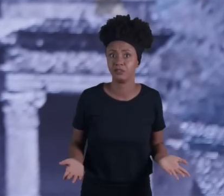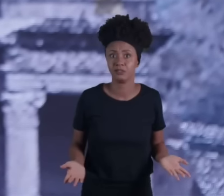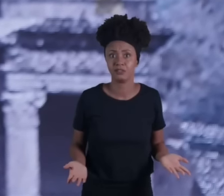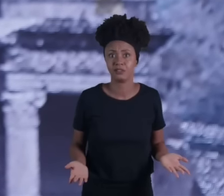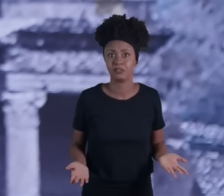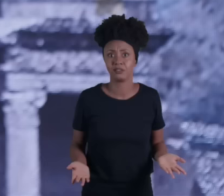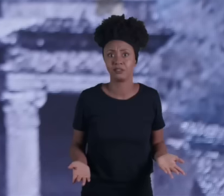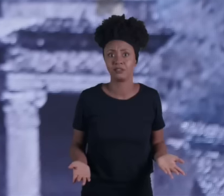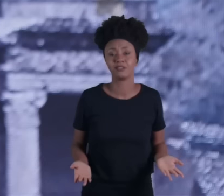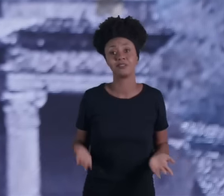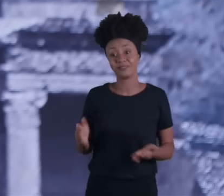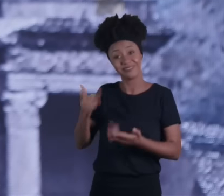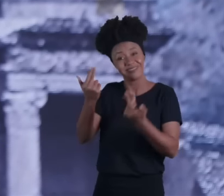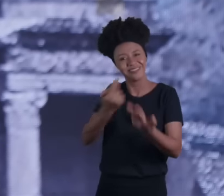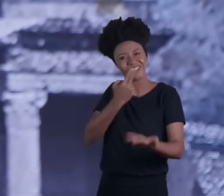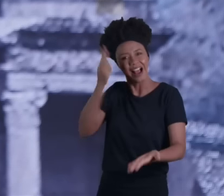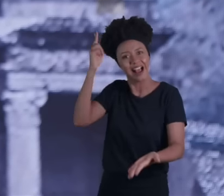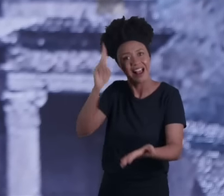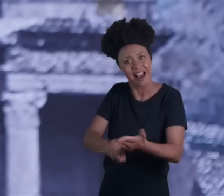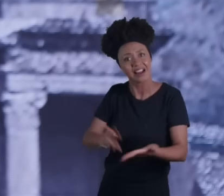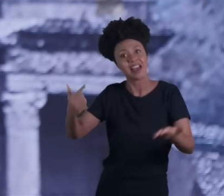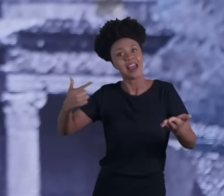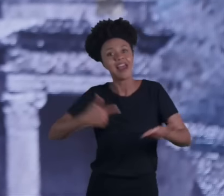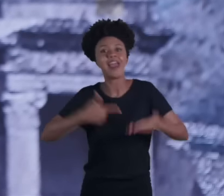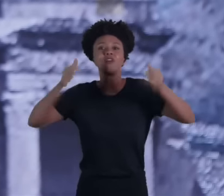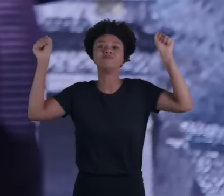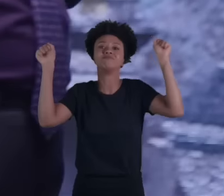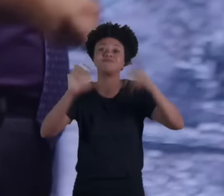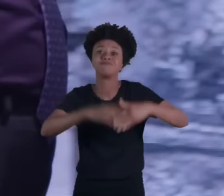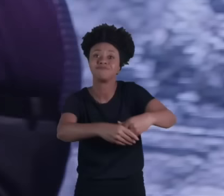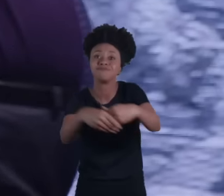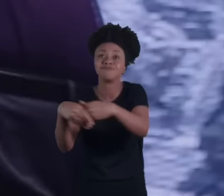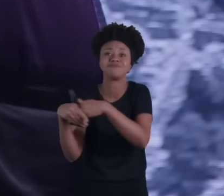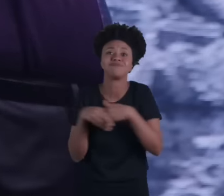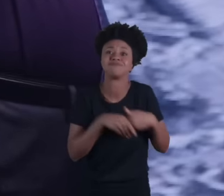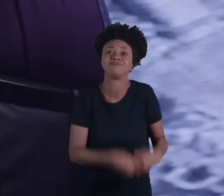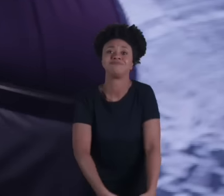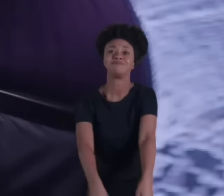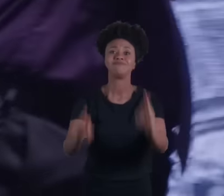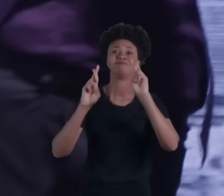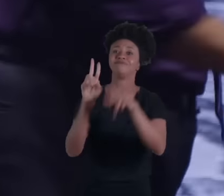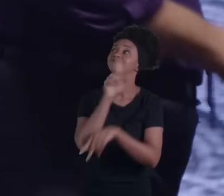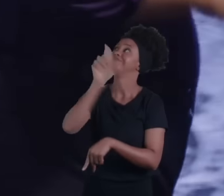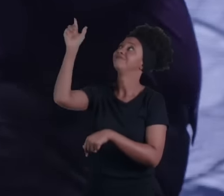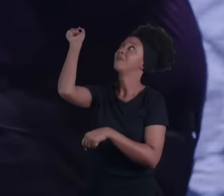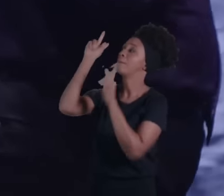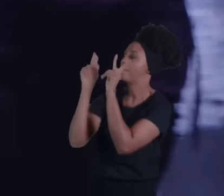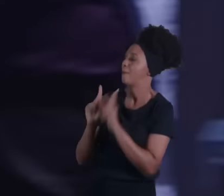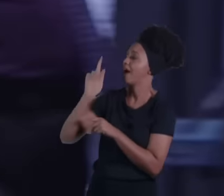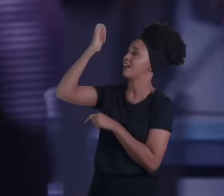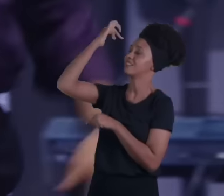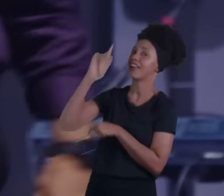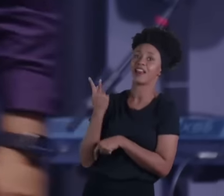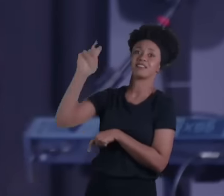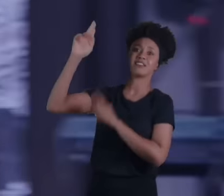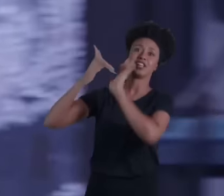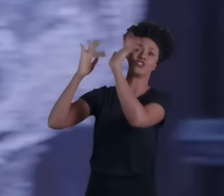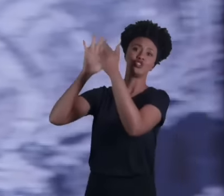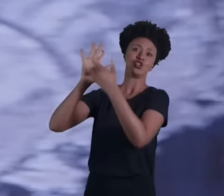eu vos saúdo com a graça e a paz do nosso Senhor Jesus Cristo. Amém.